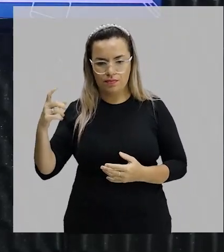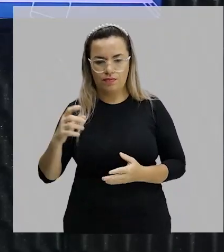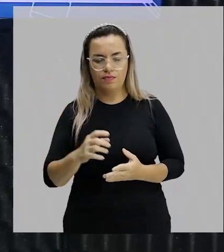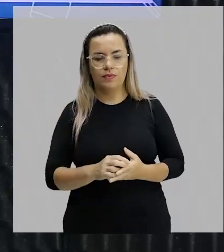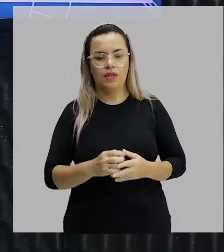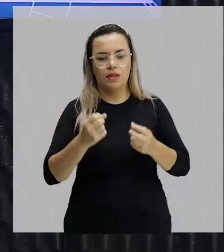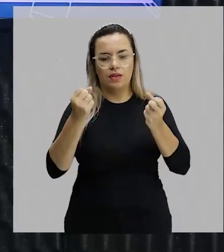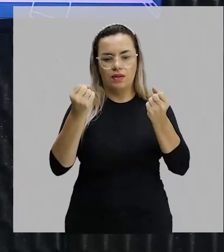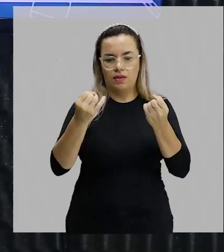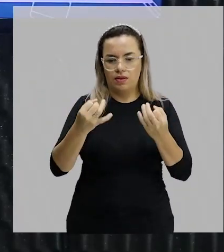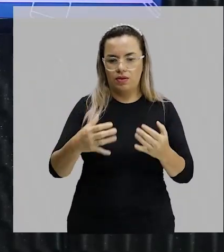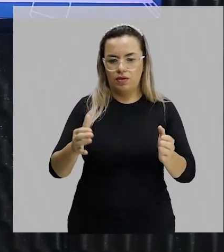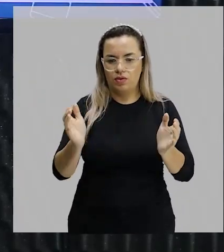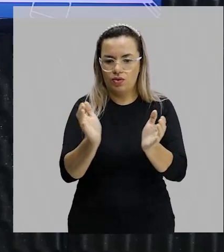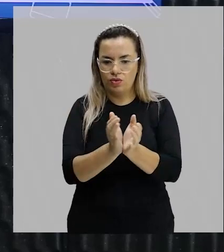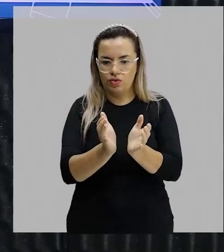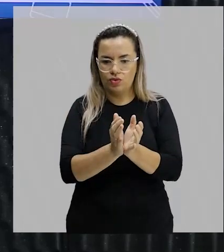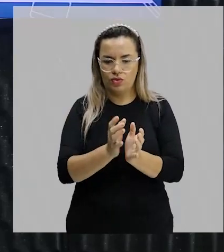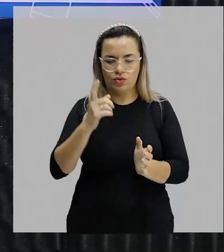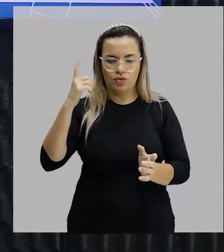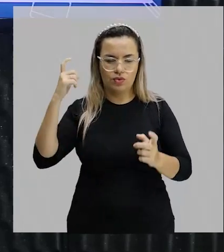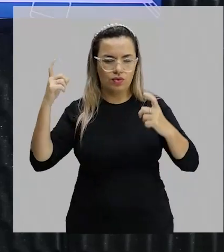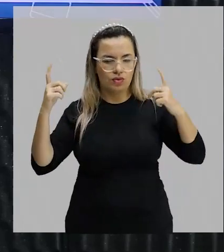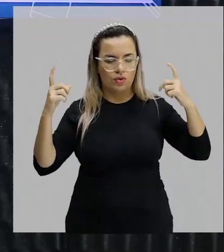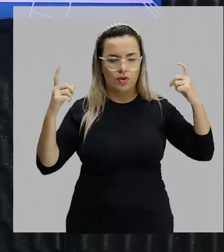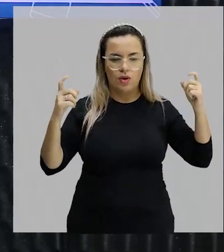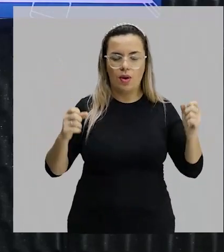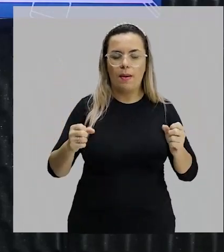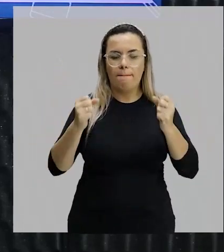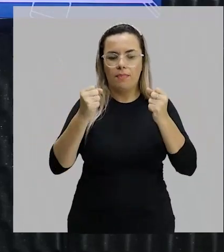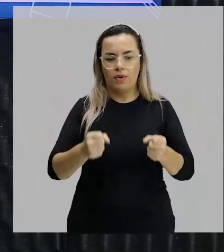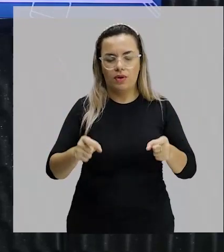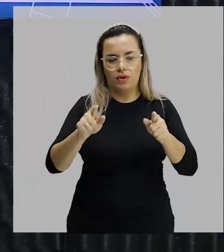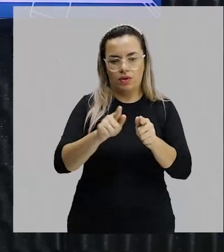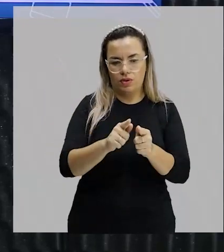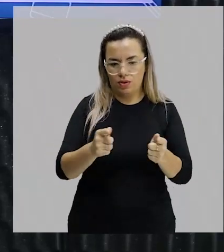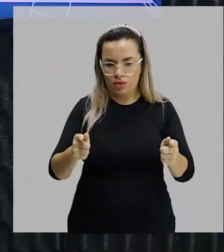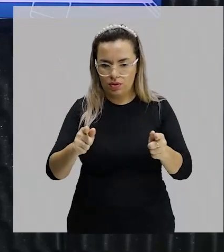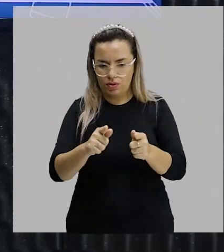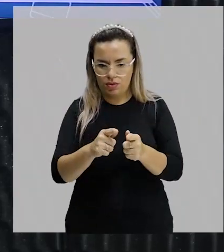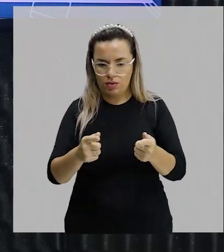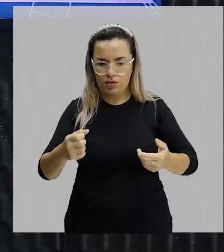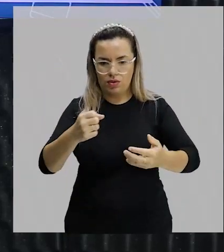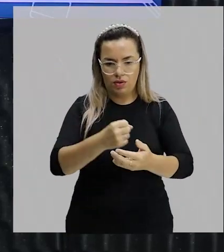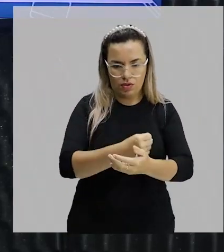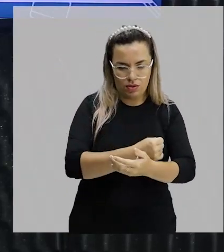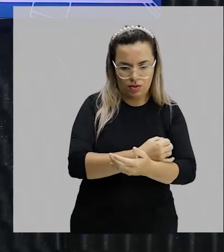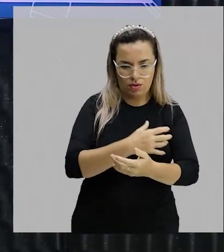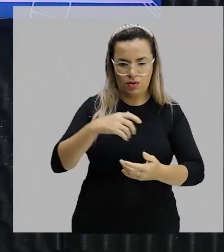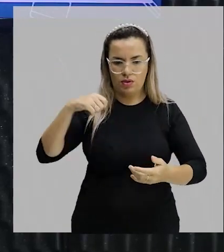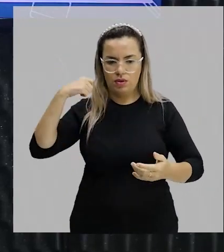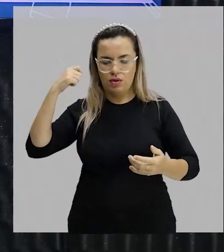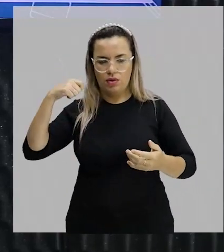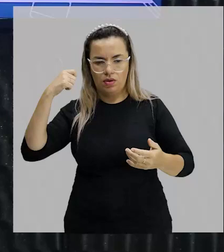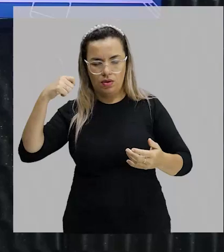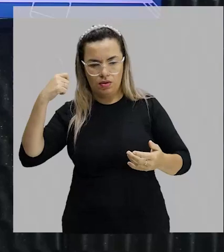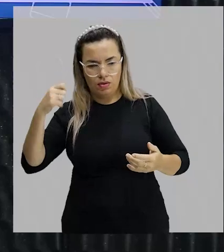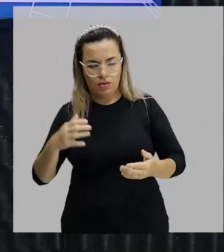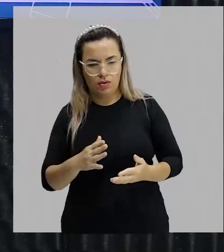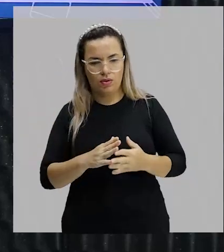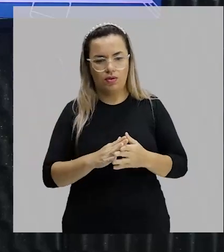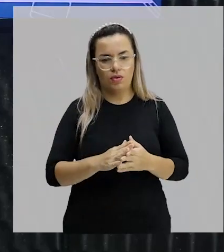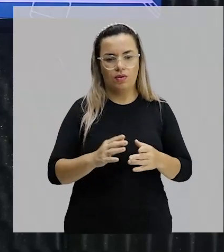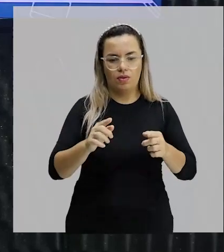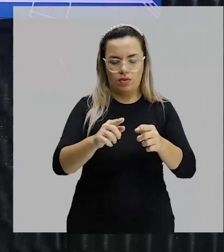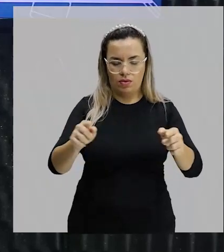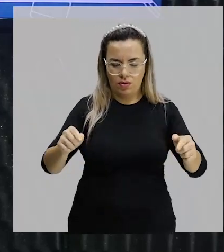ser pontos silenciosos enquanto a coisa está acontecendo. Marcações, a gente chama no teatro de marcações, e o acréscimo da música